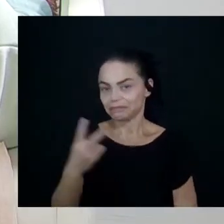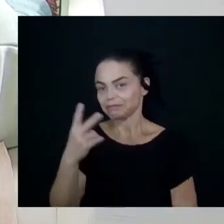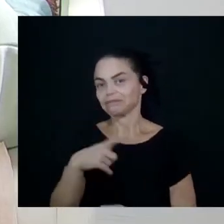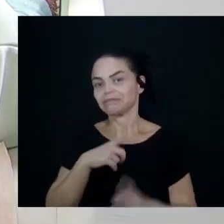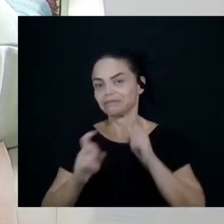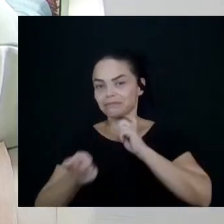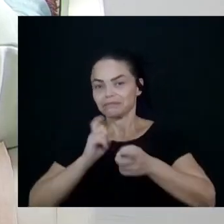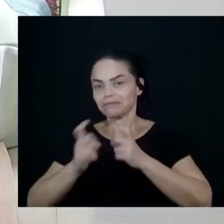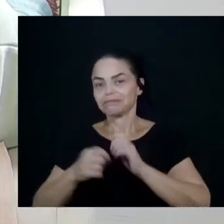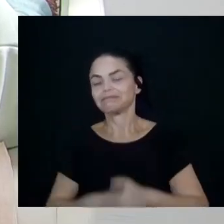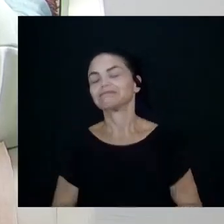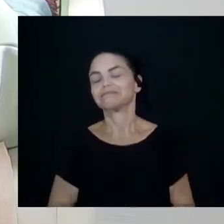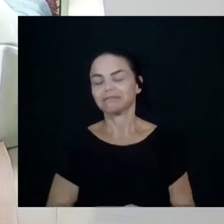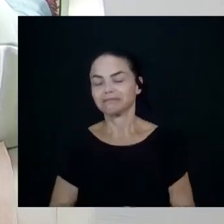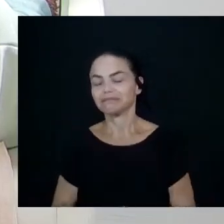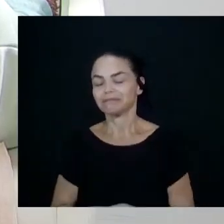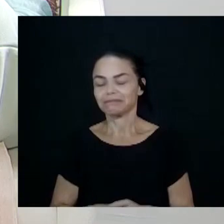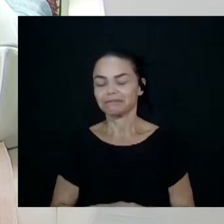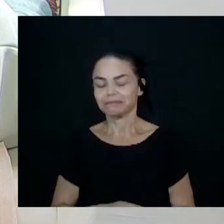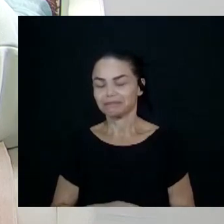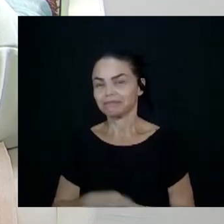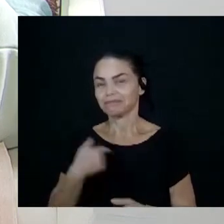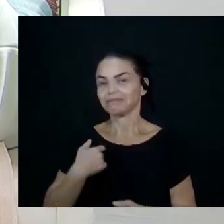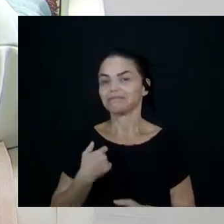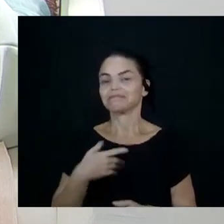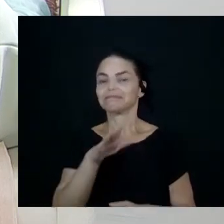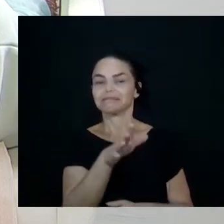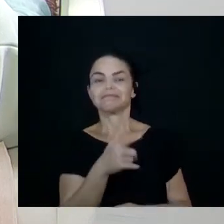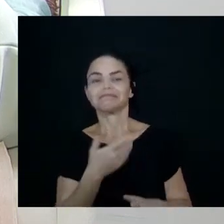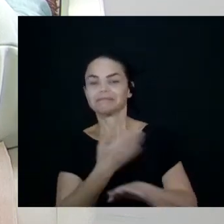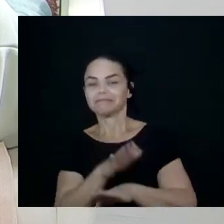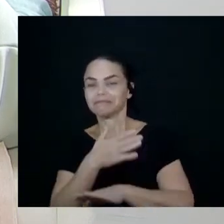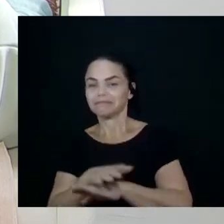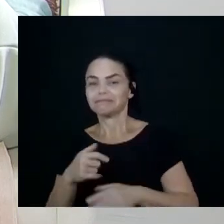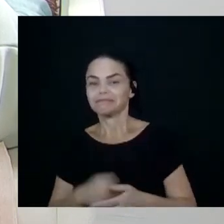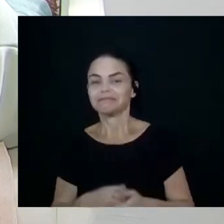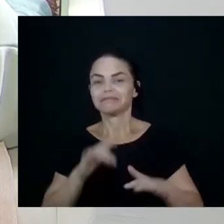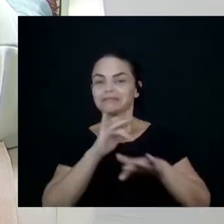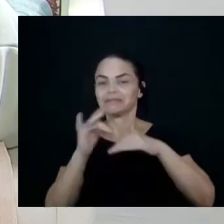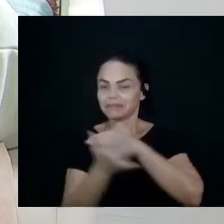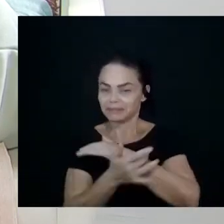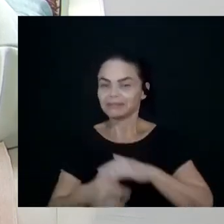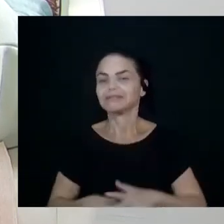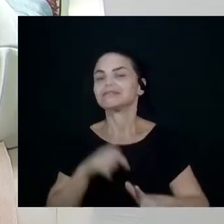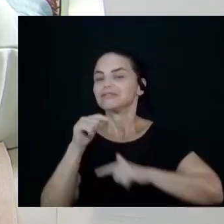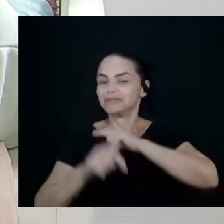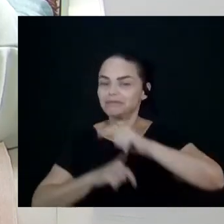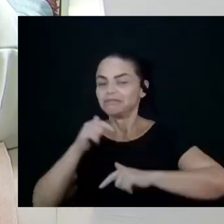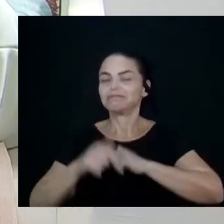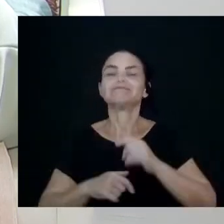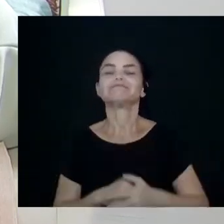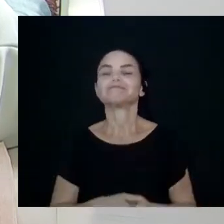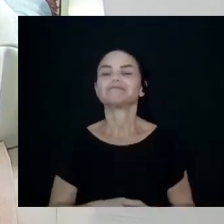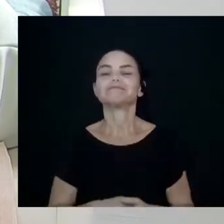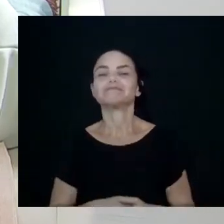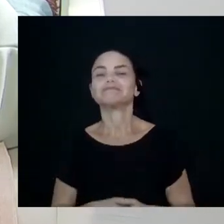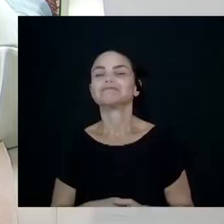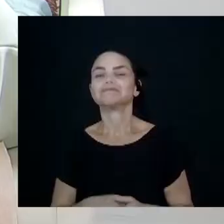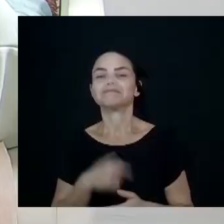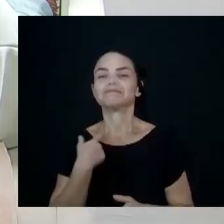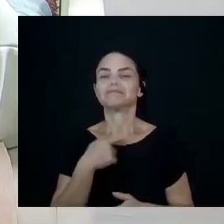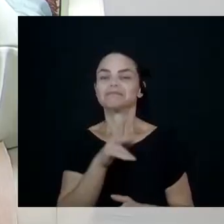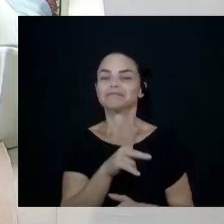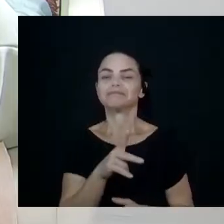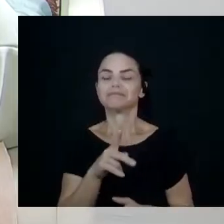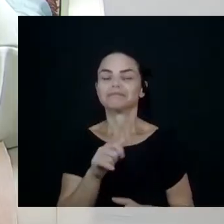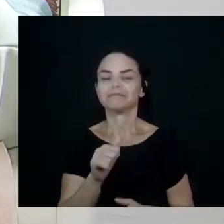uma reunião com uma das nossas mentoras aí na parte de redes sociais e vamos trabalhar a